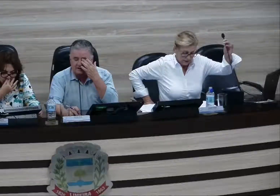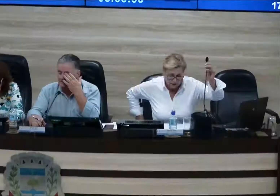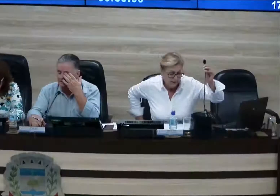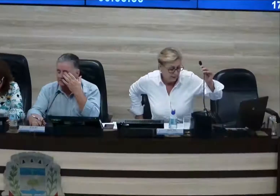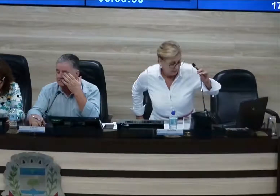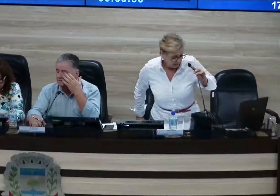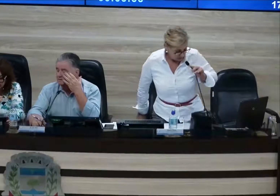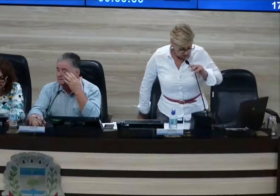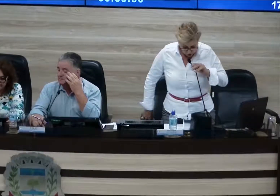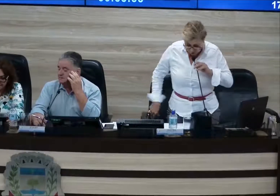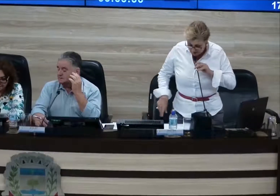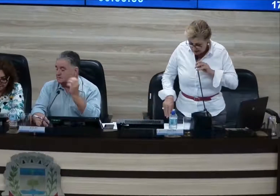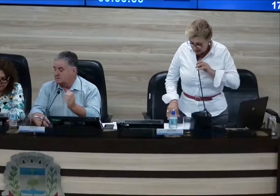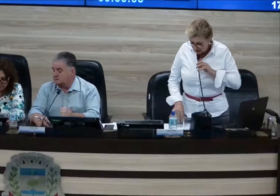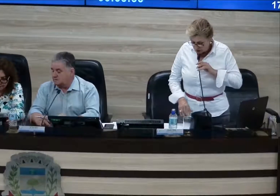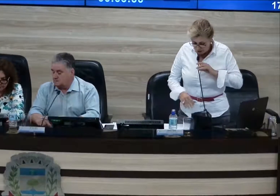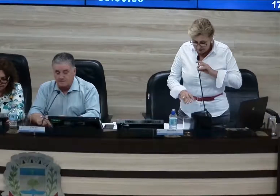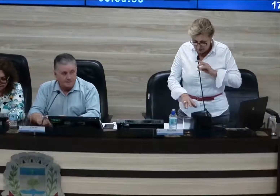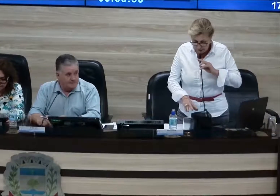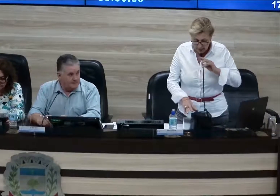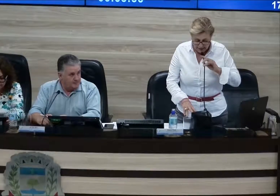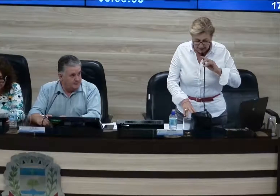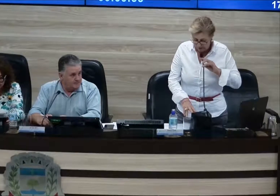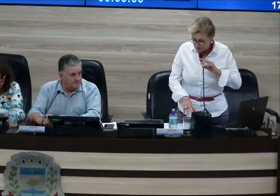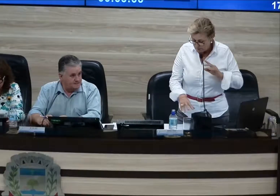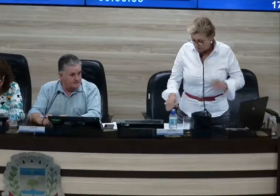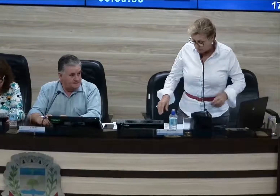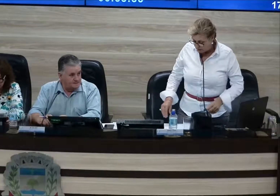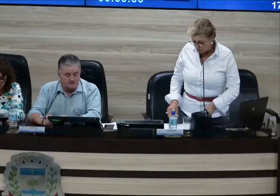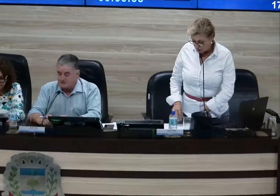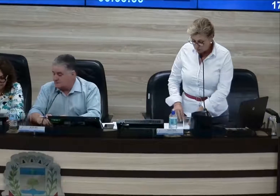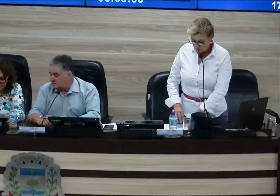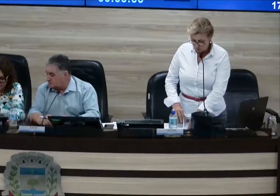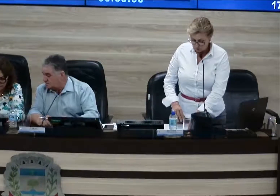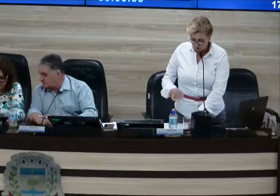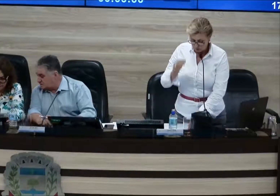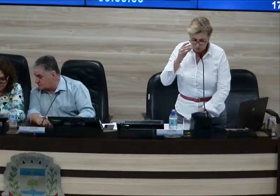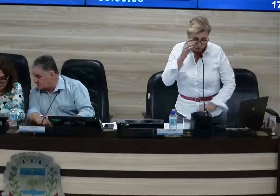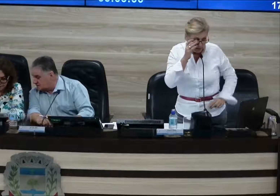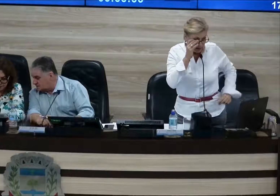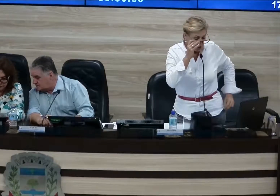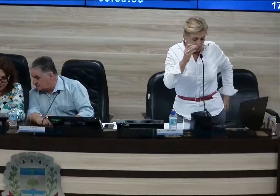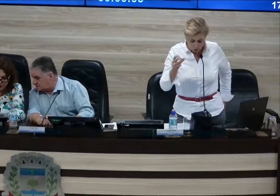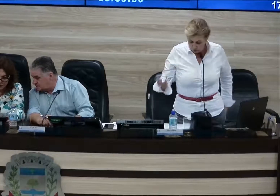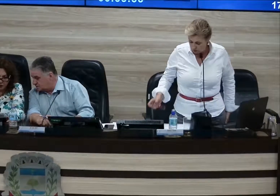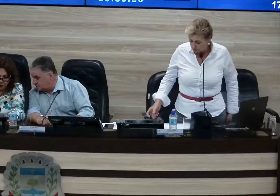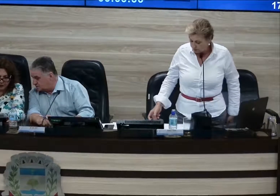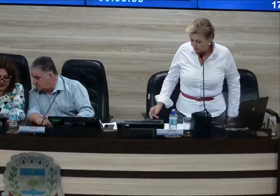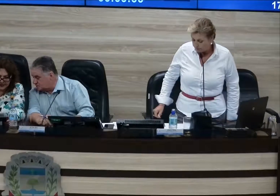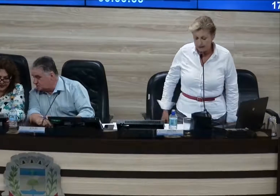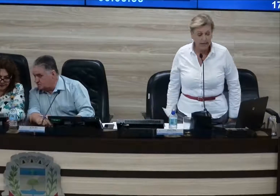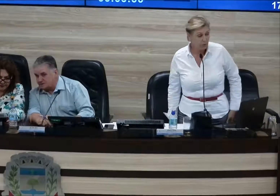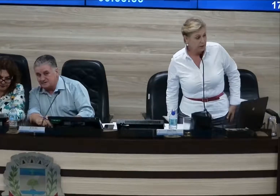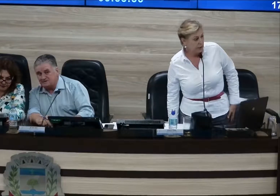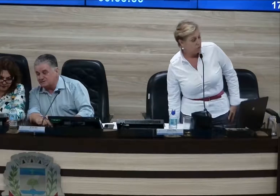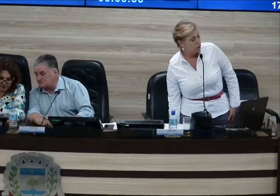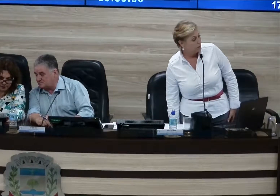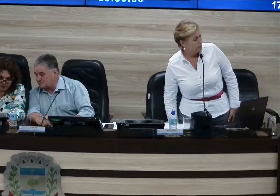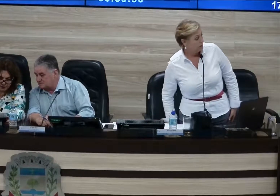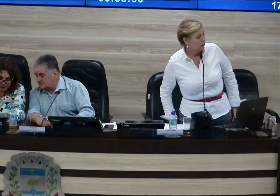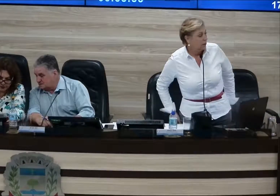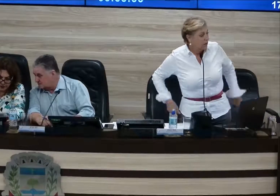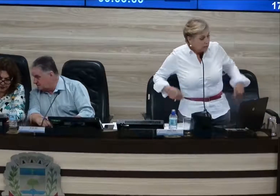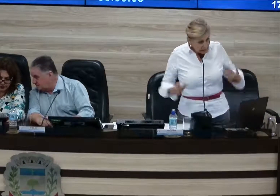vereadora Érica Tanque. Senhor presidente, nobres pares, eu, no início do mandato